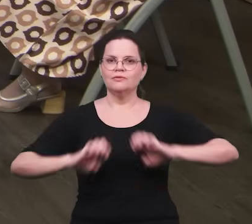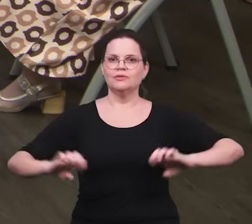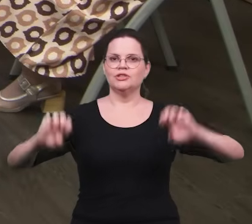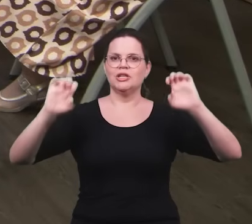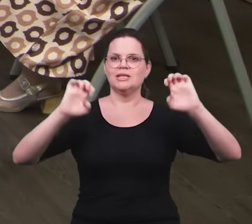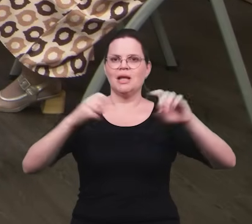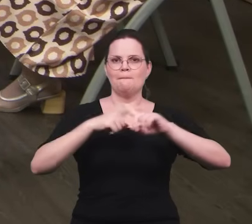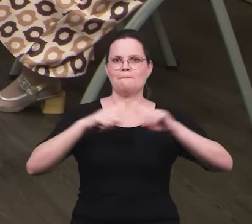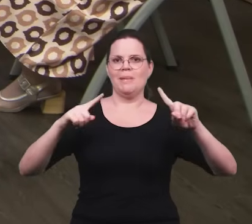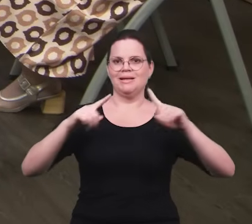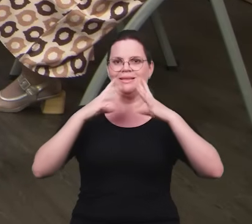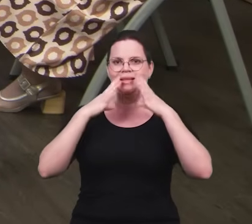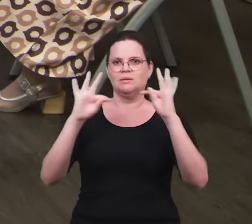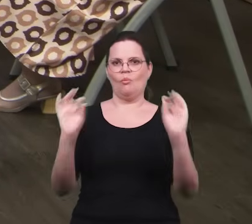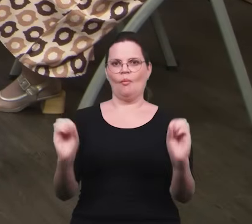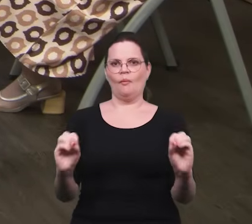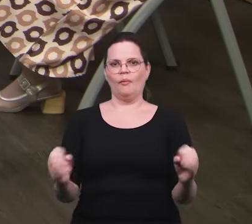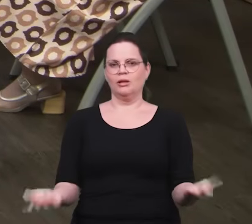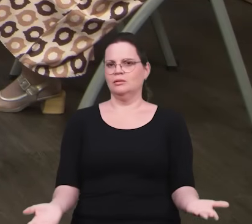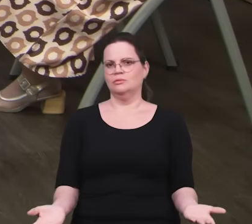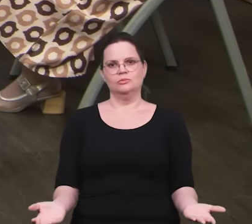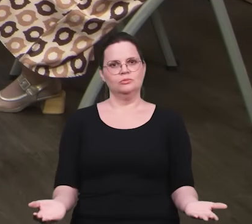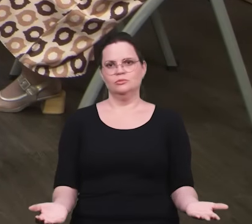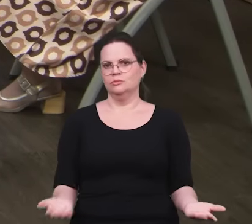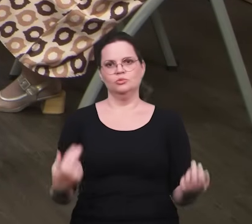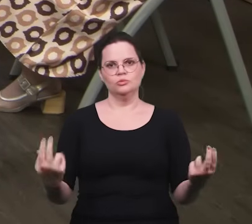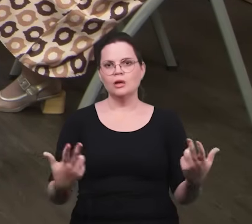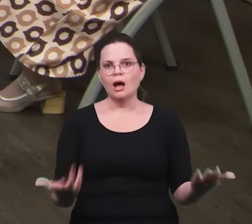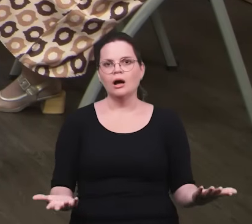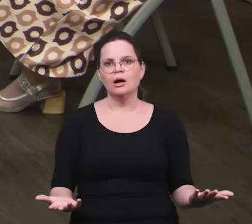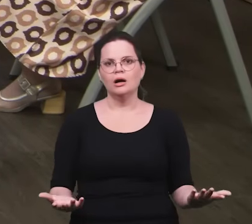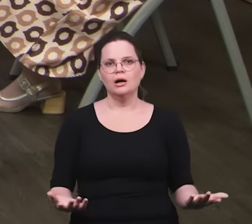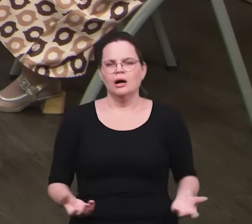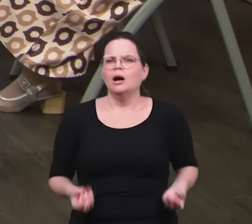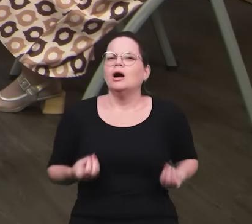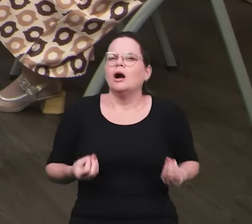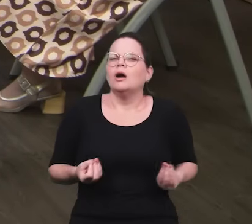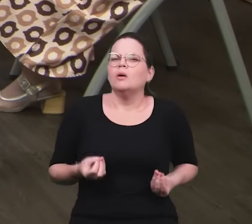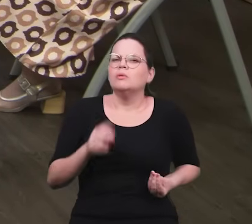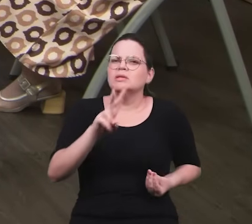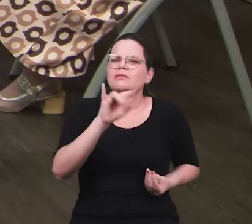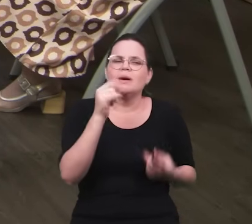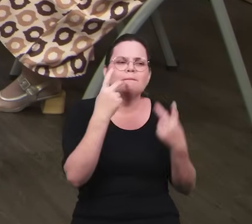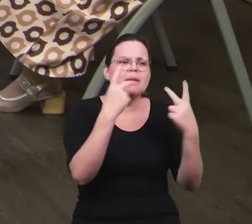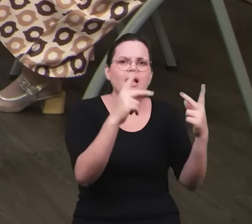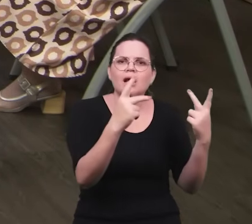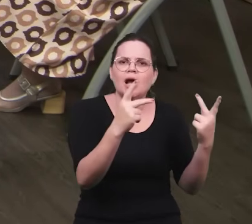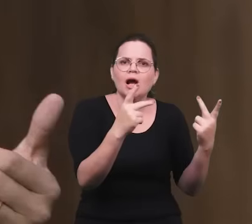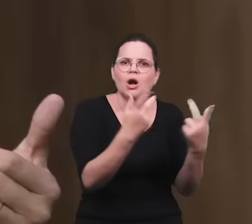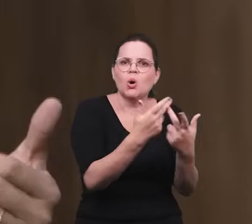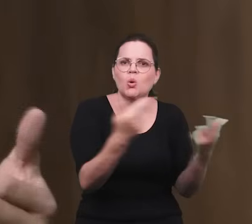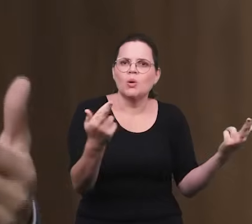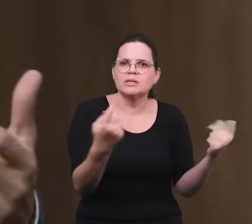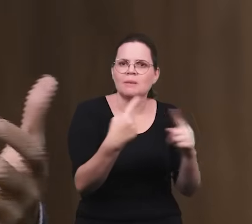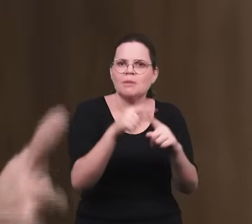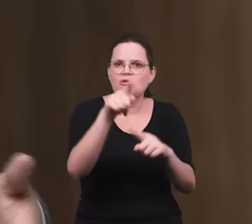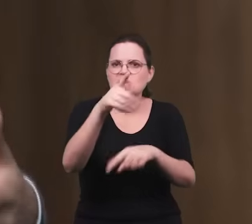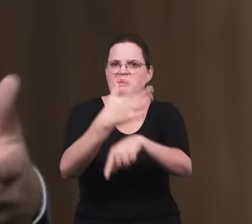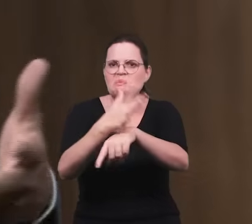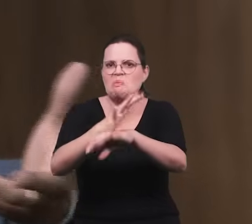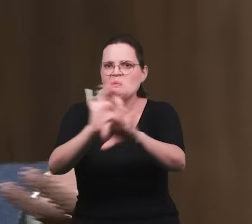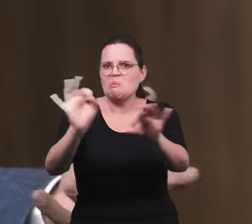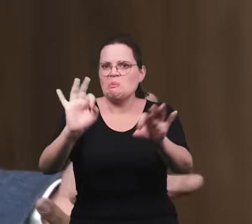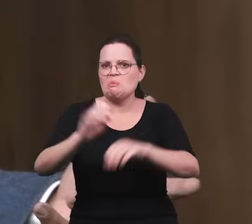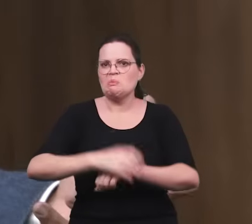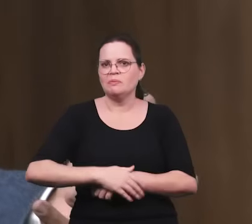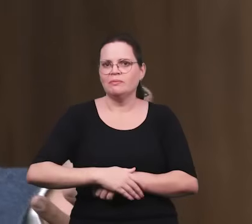vida de testemunho? Não tem jeito, né? Não tem jeito. Como é que você vai pregar algo que você não vive? Você tem que pregar algo